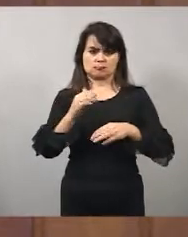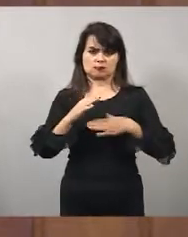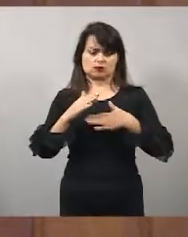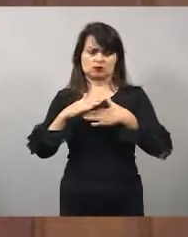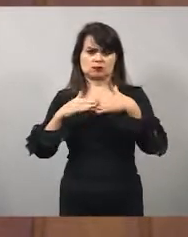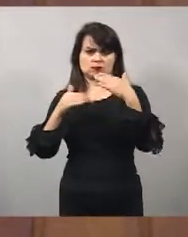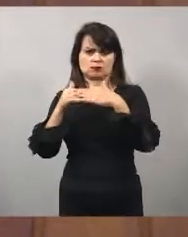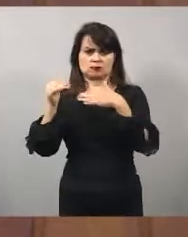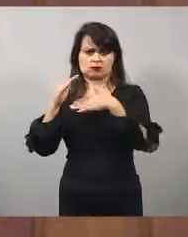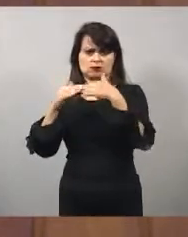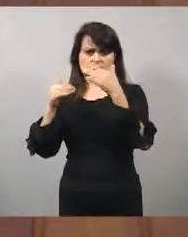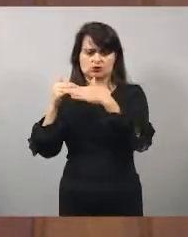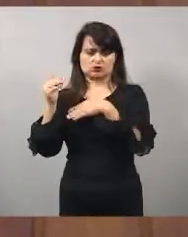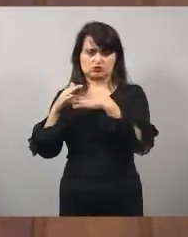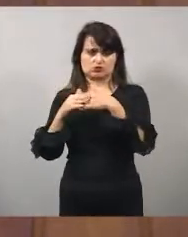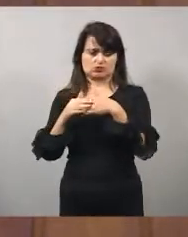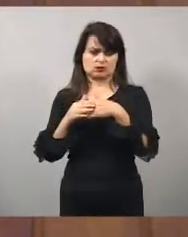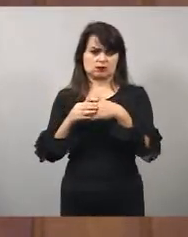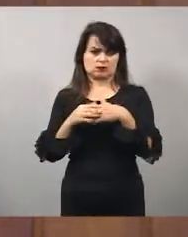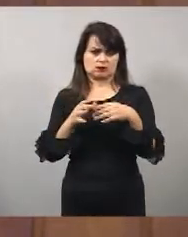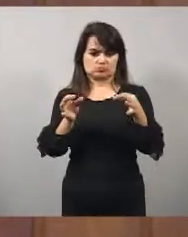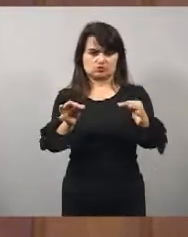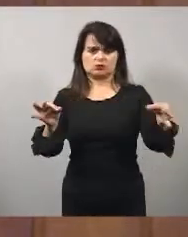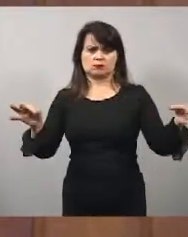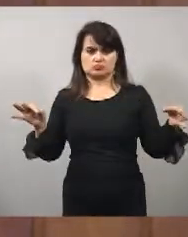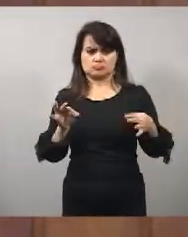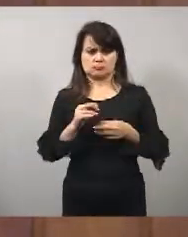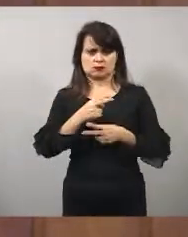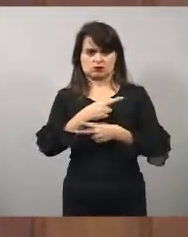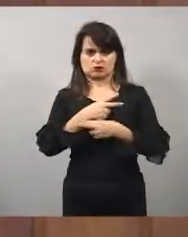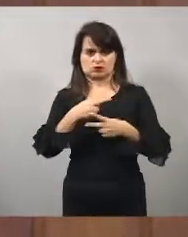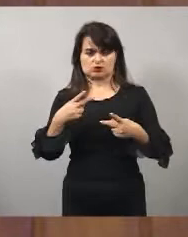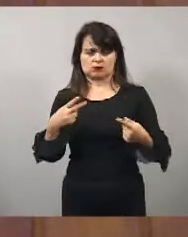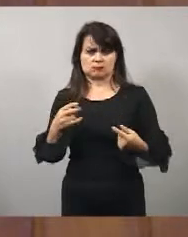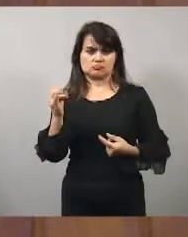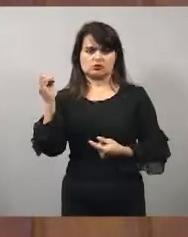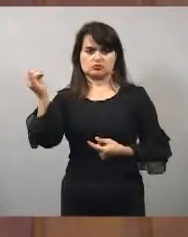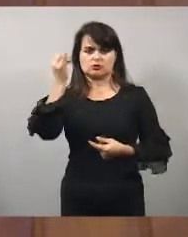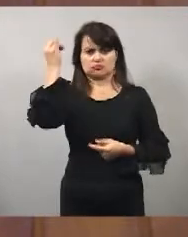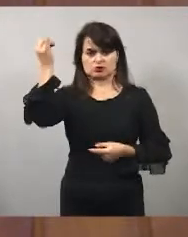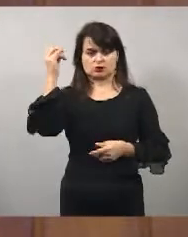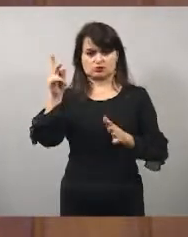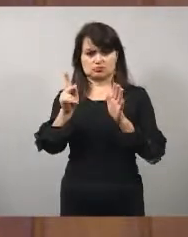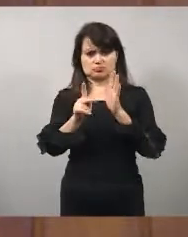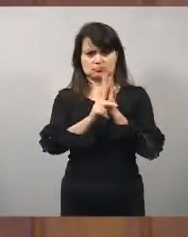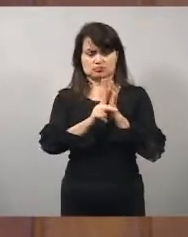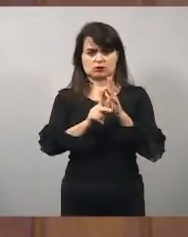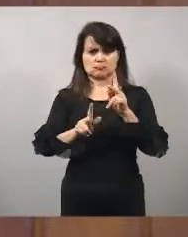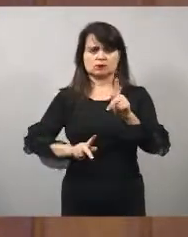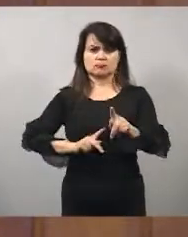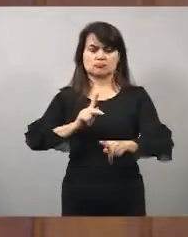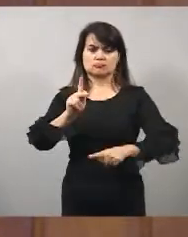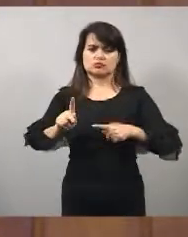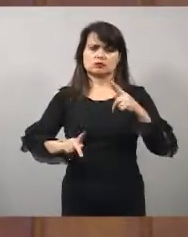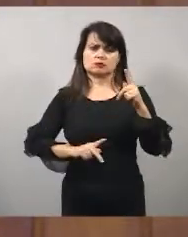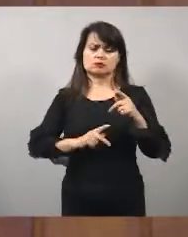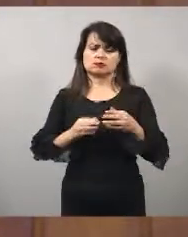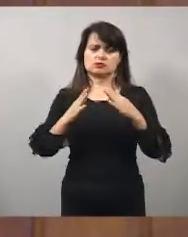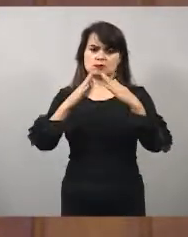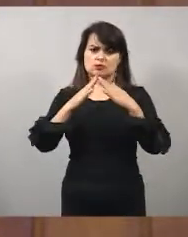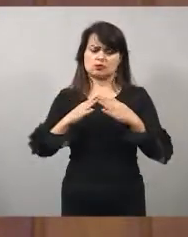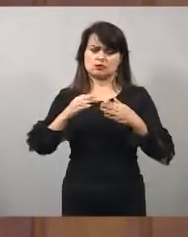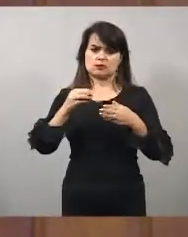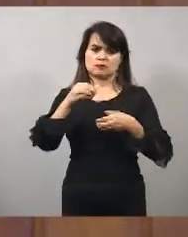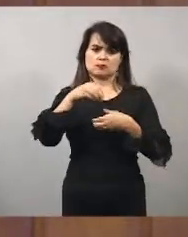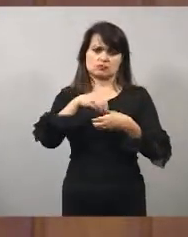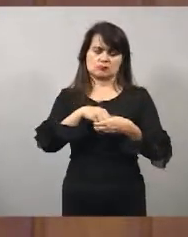bem como o que cada um pede, merece ser valorizado. A população certamente vai ter todo o respeito e